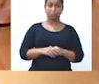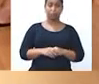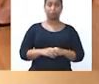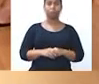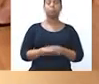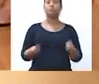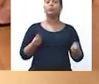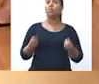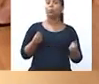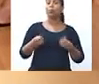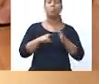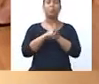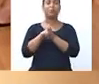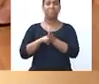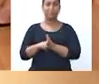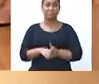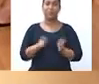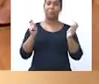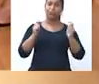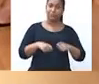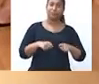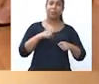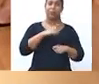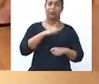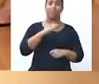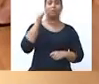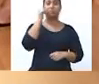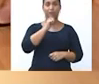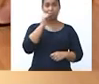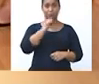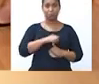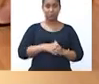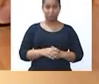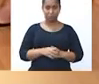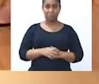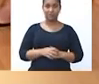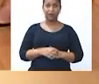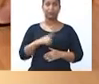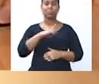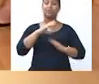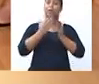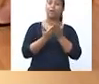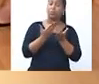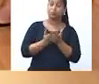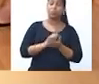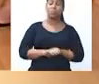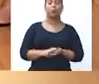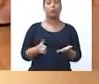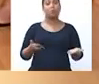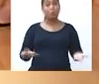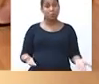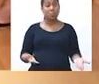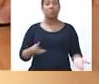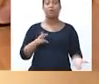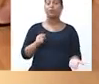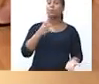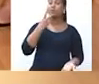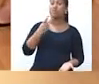que o ensino da ciência pode incrementar isso para as mulheres, para as meninas que estão lá na escola? Olha, aí vou